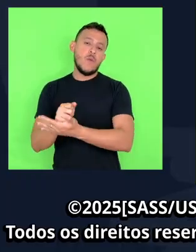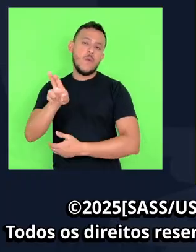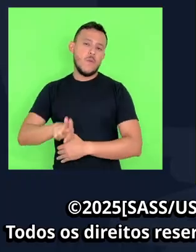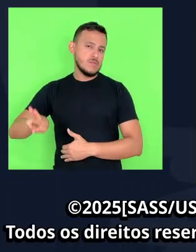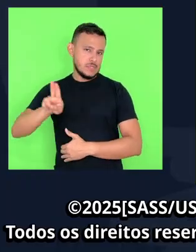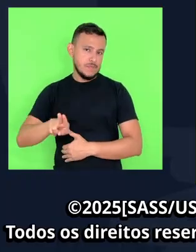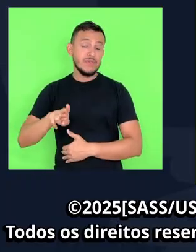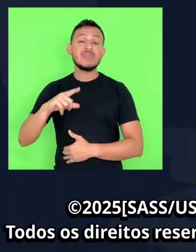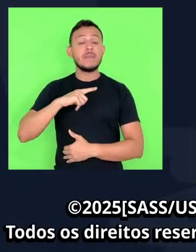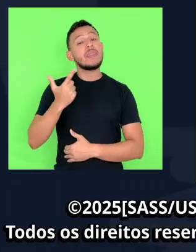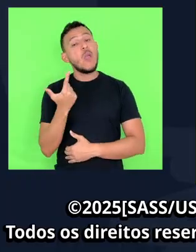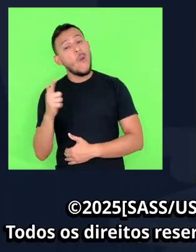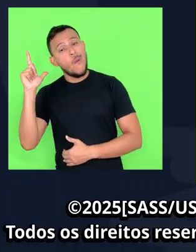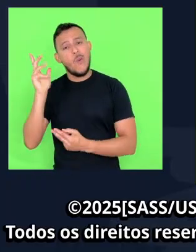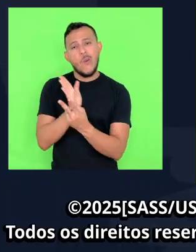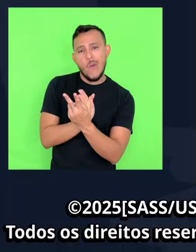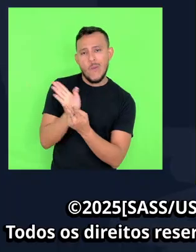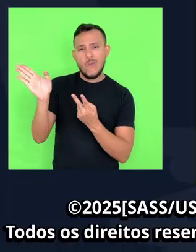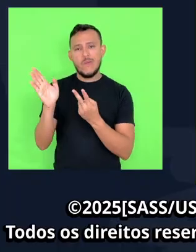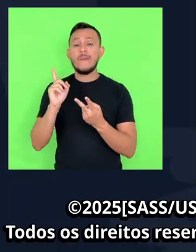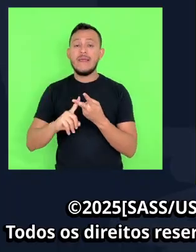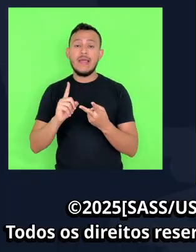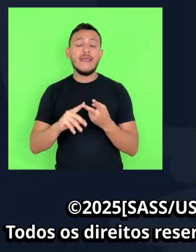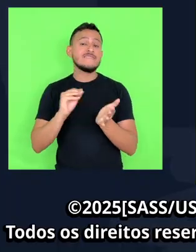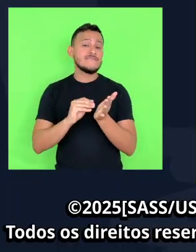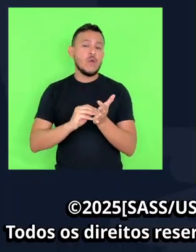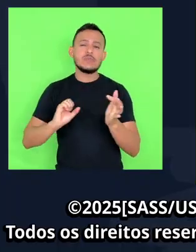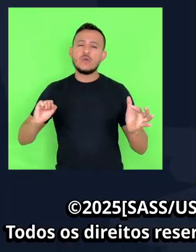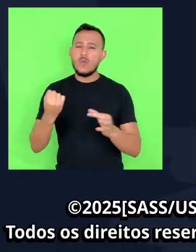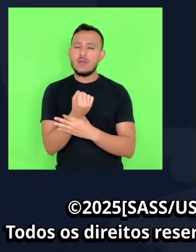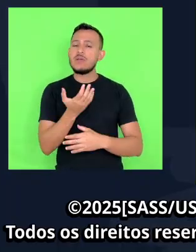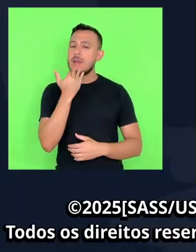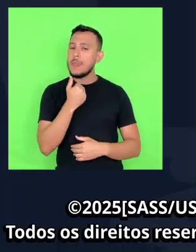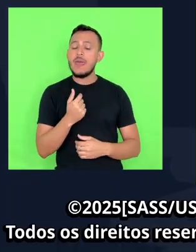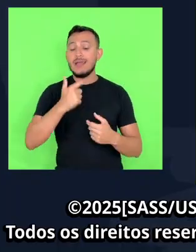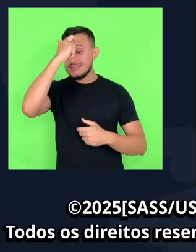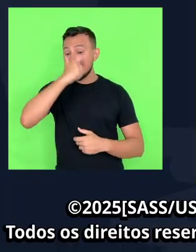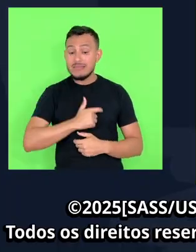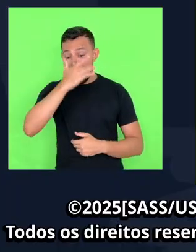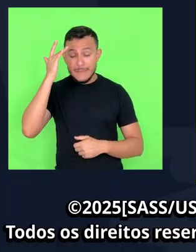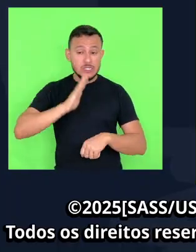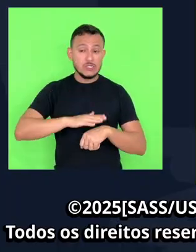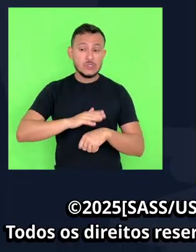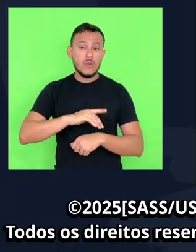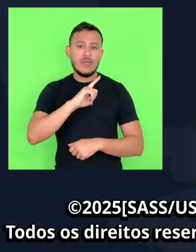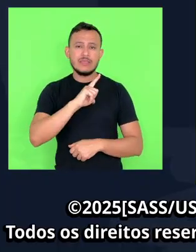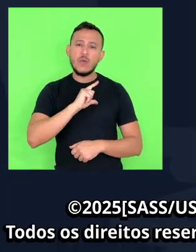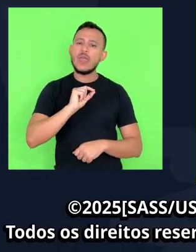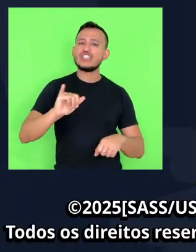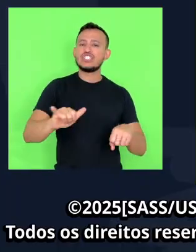também nós temos outro caminho sugerido. A insegurança alimentar faz com que a pessoa tenha